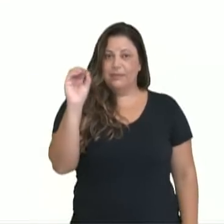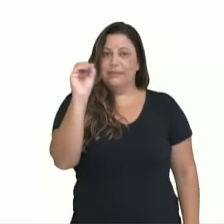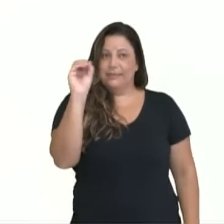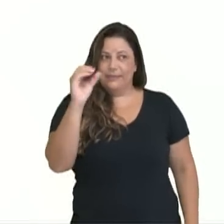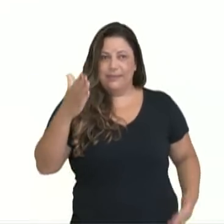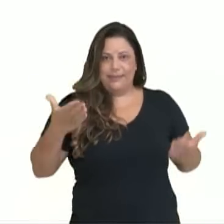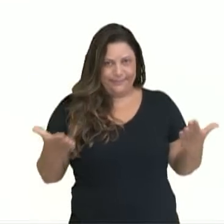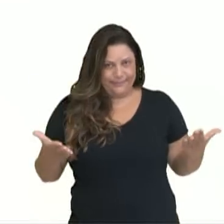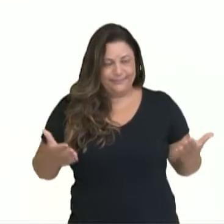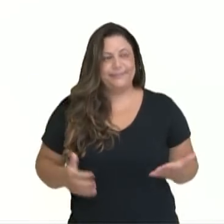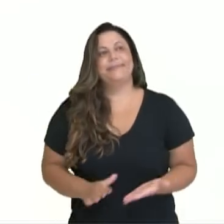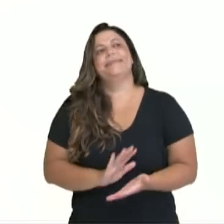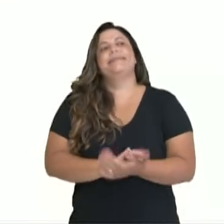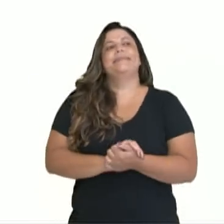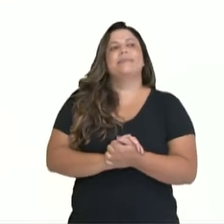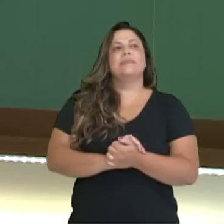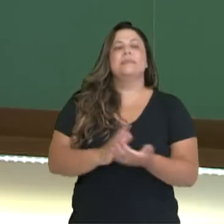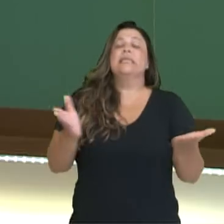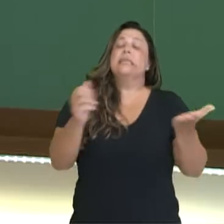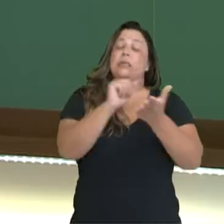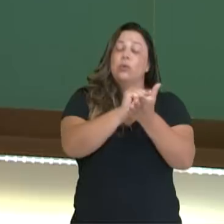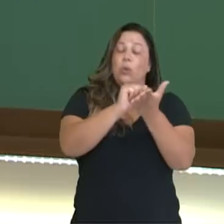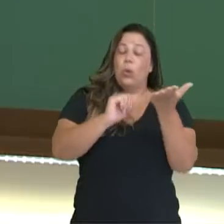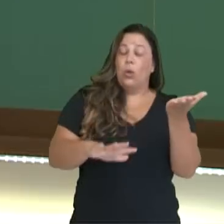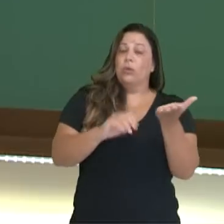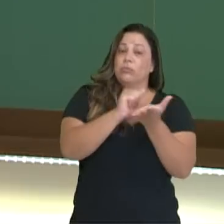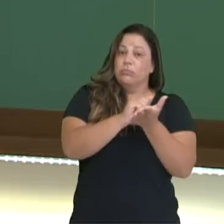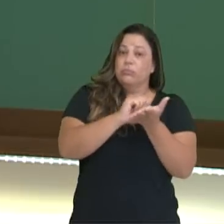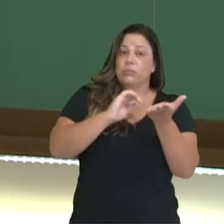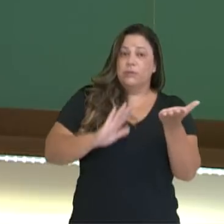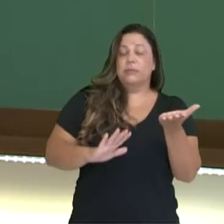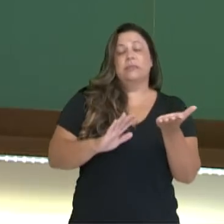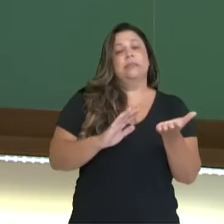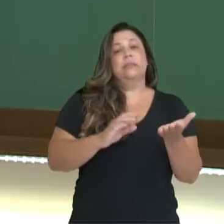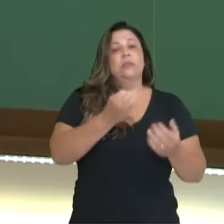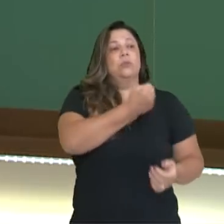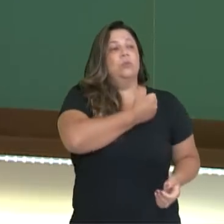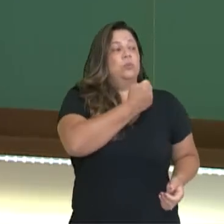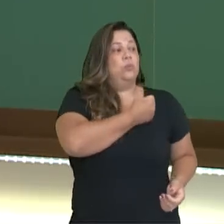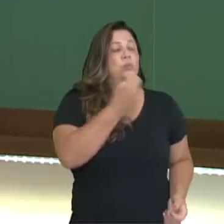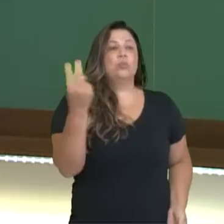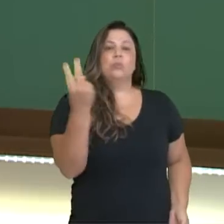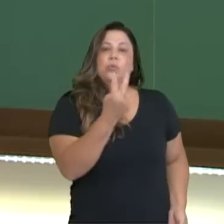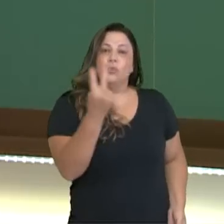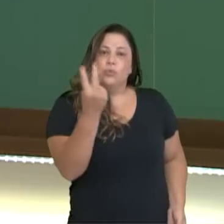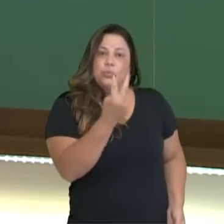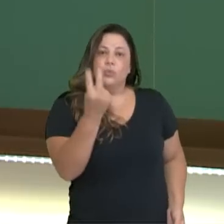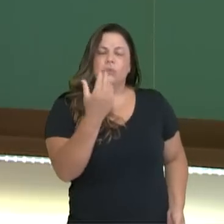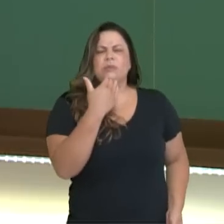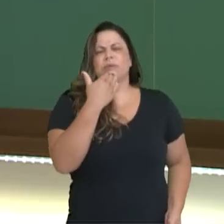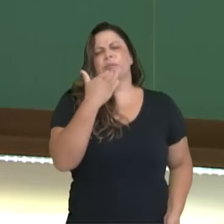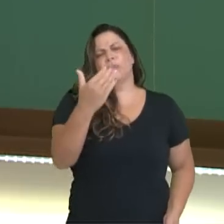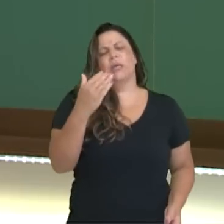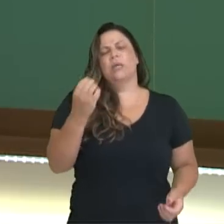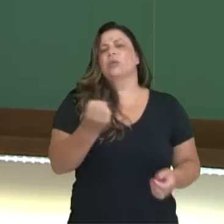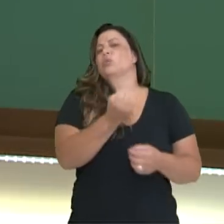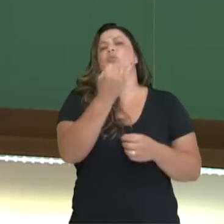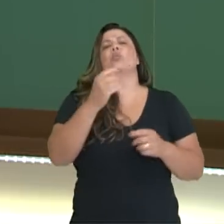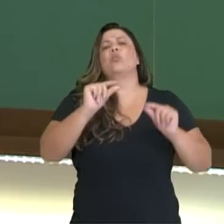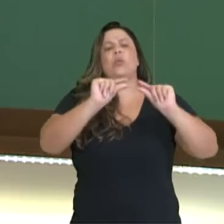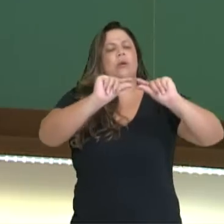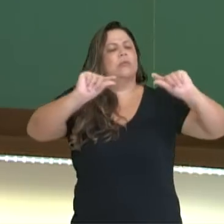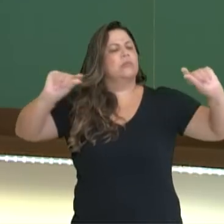ok? Então, aqui eu vou deixar para vocês o exercício 2, que pede qual é o comprimento do